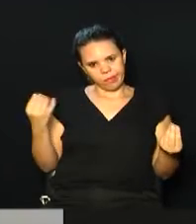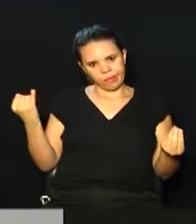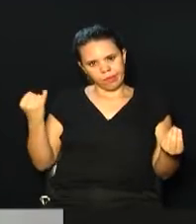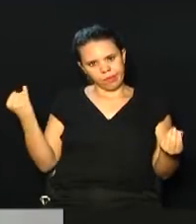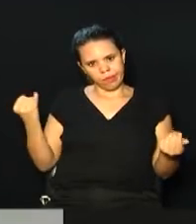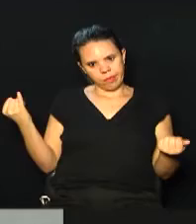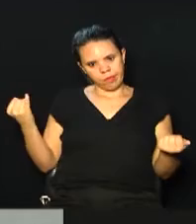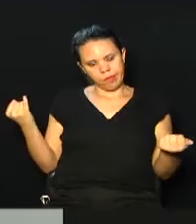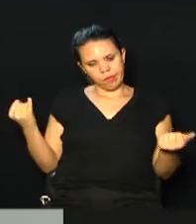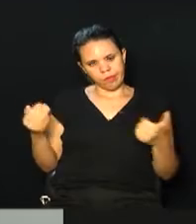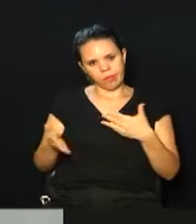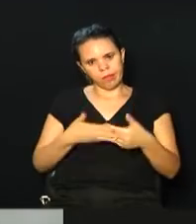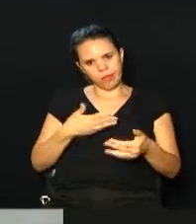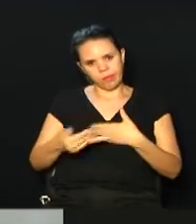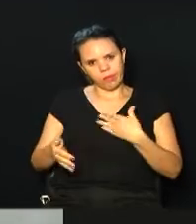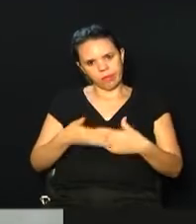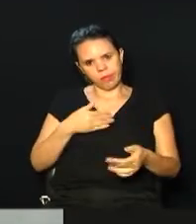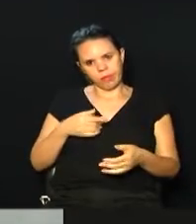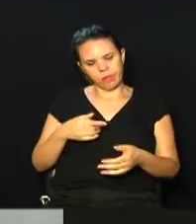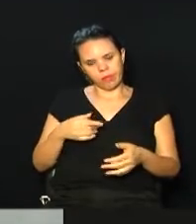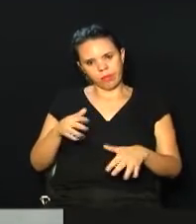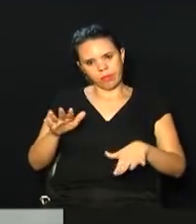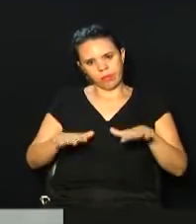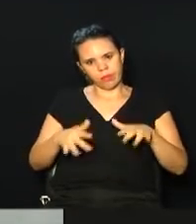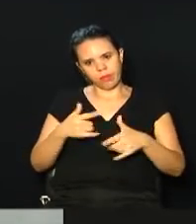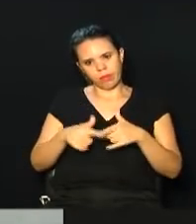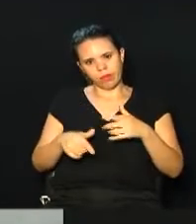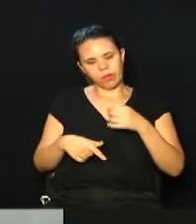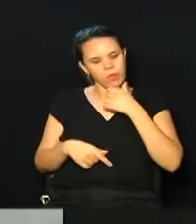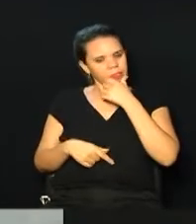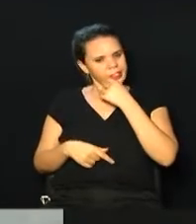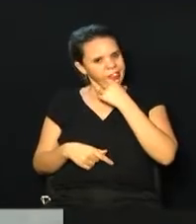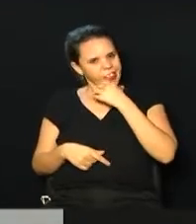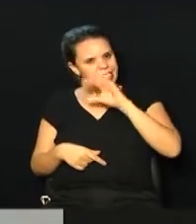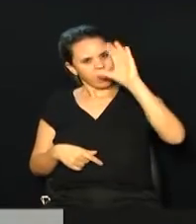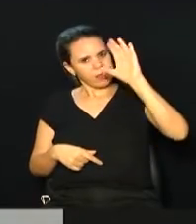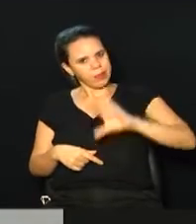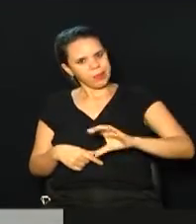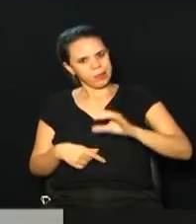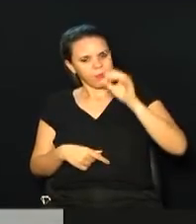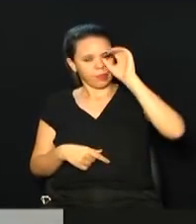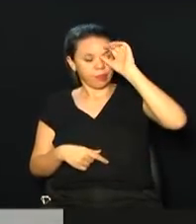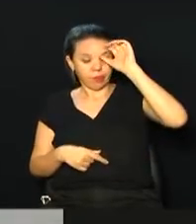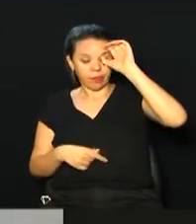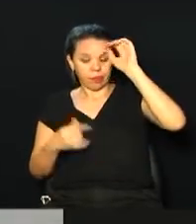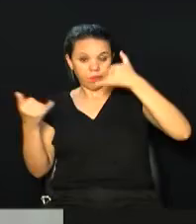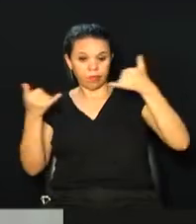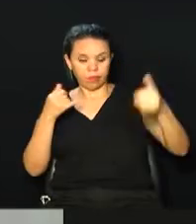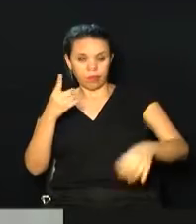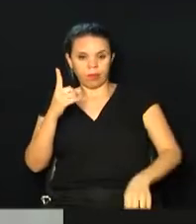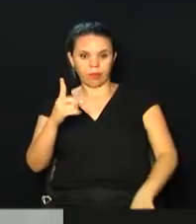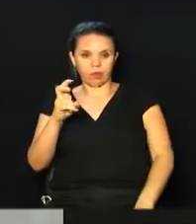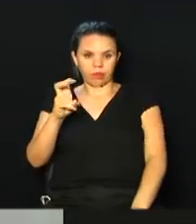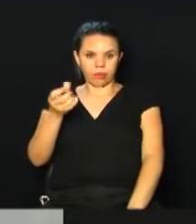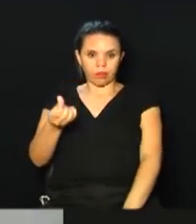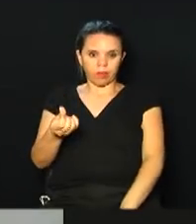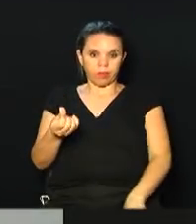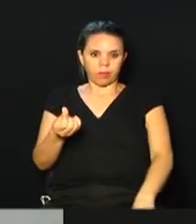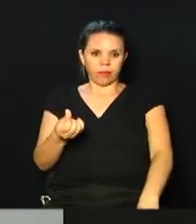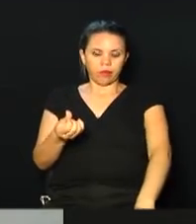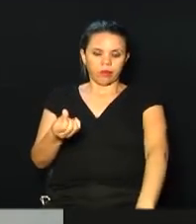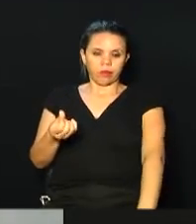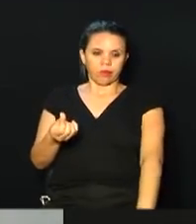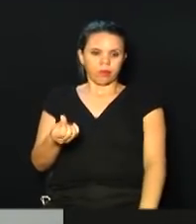importante, em qualquer um dos casos, que o cidadão ligue no 156